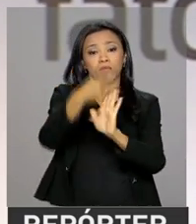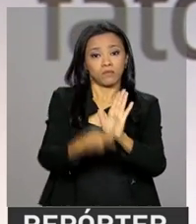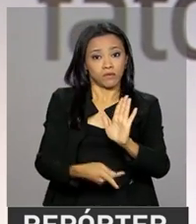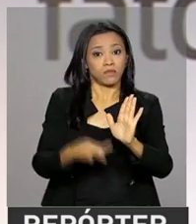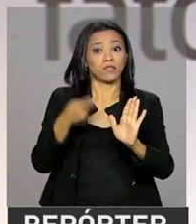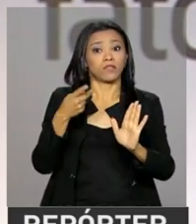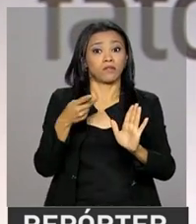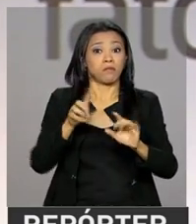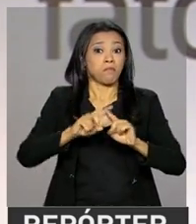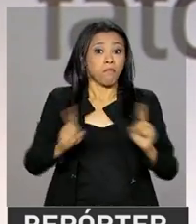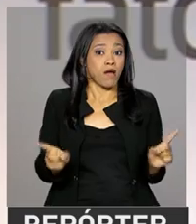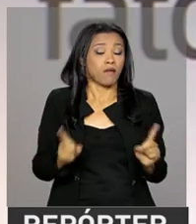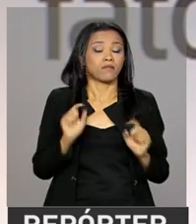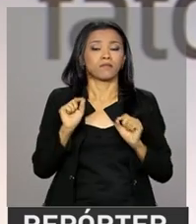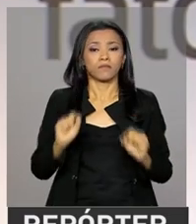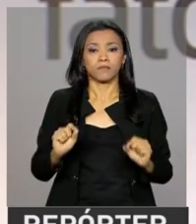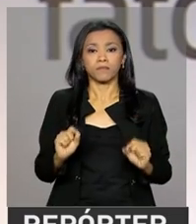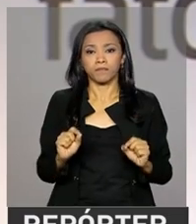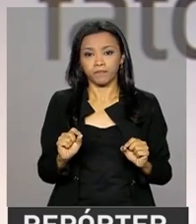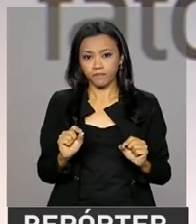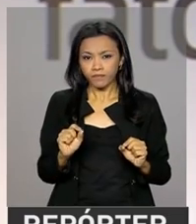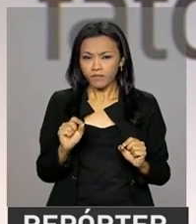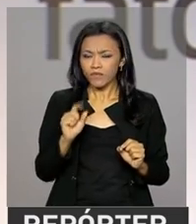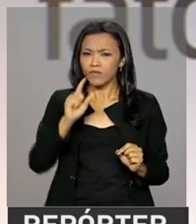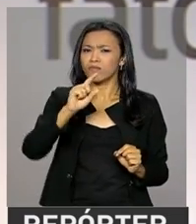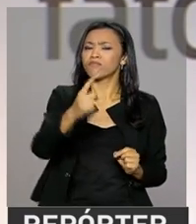mas não há nenhum benefício